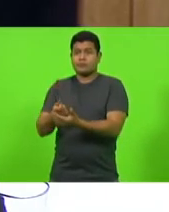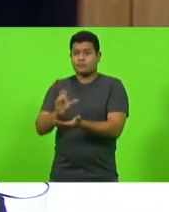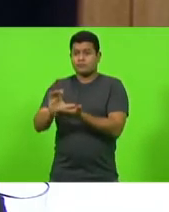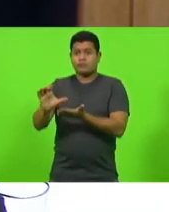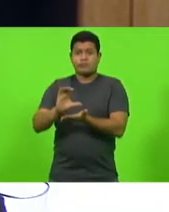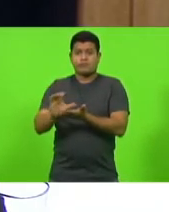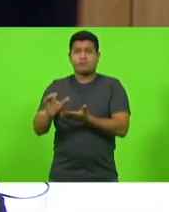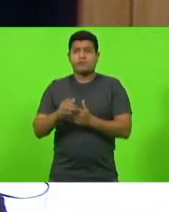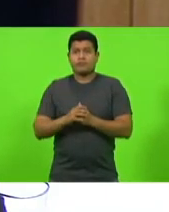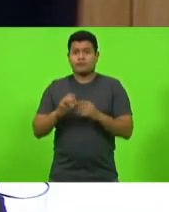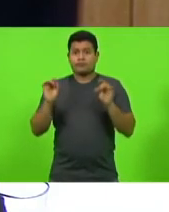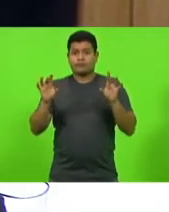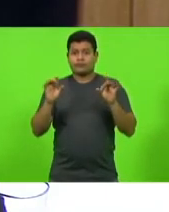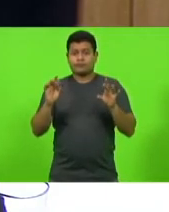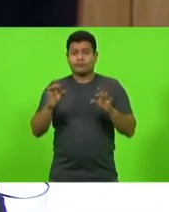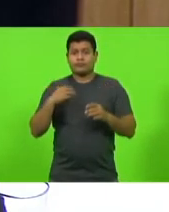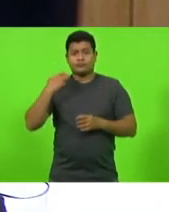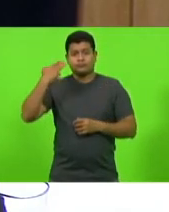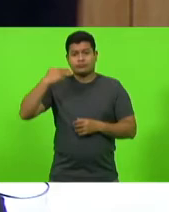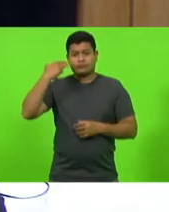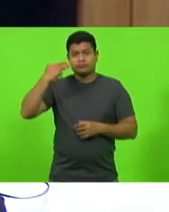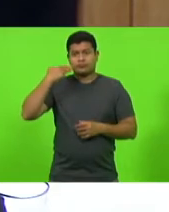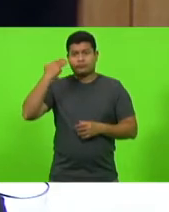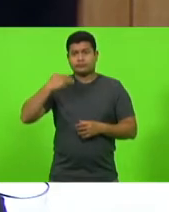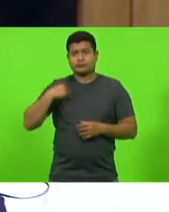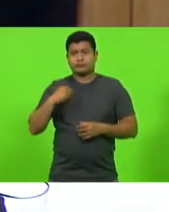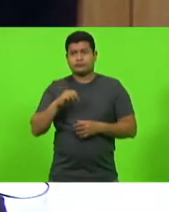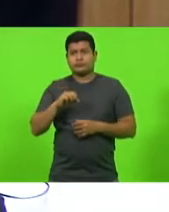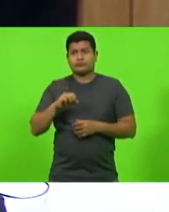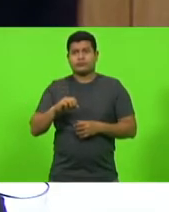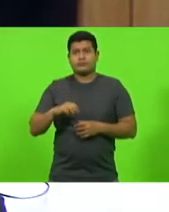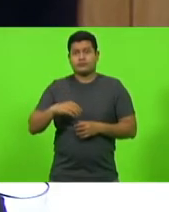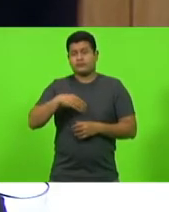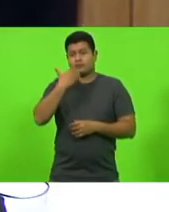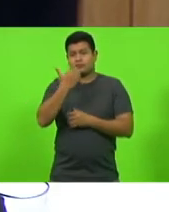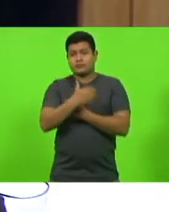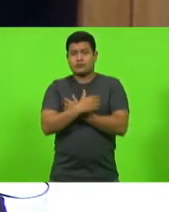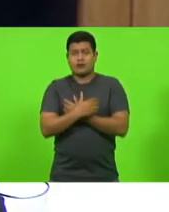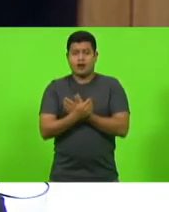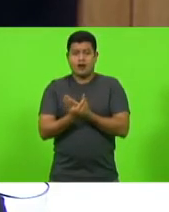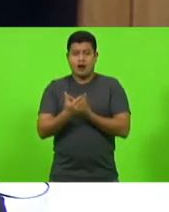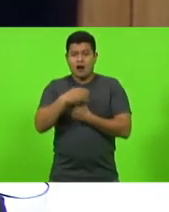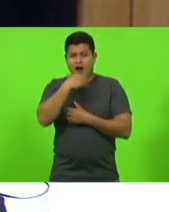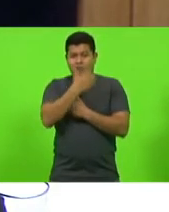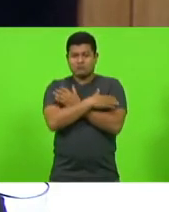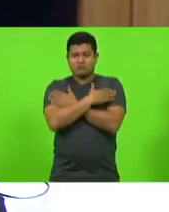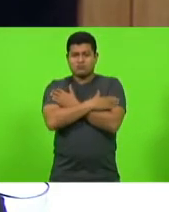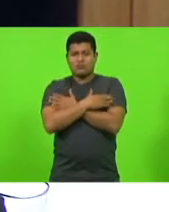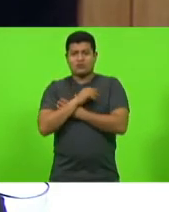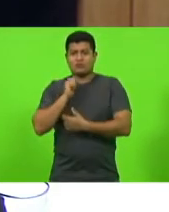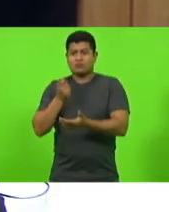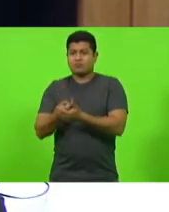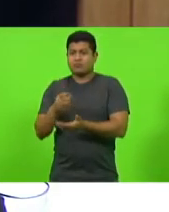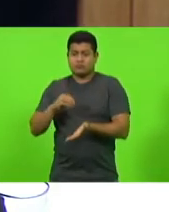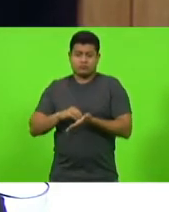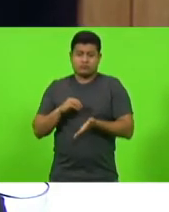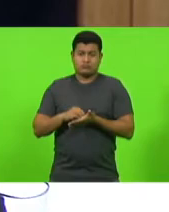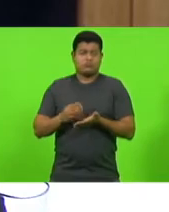emendas, especialmente do Márcio Machado, que São Joaquim não foi paga nenhuma, governador Carlos Moisés, e está cheio